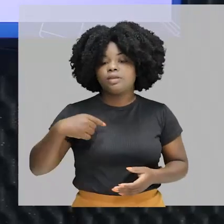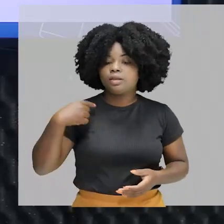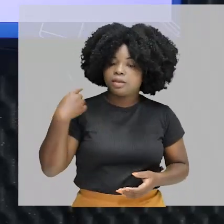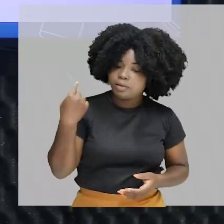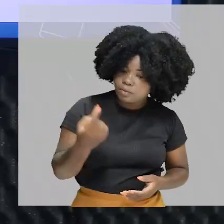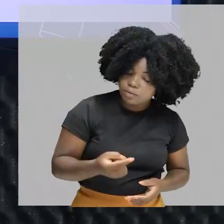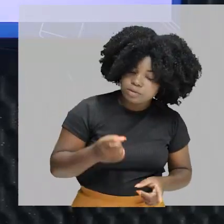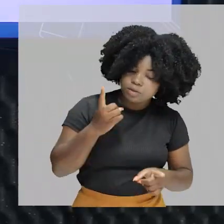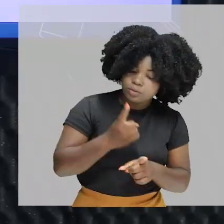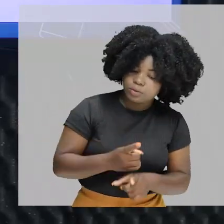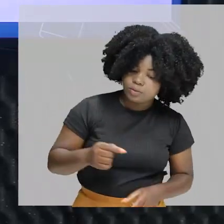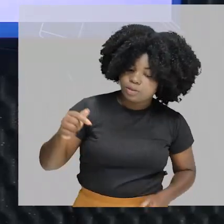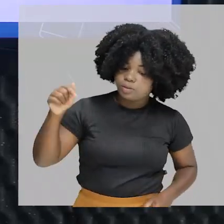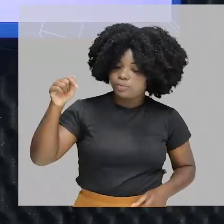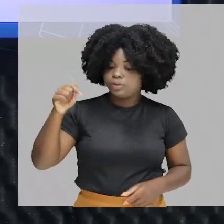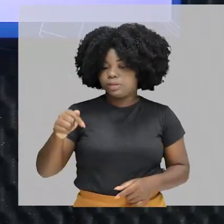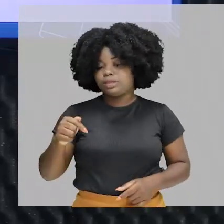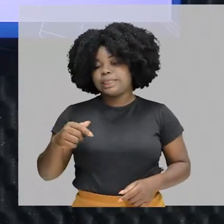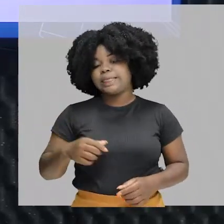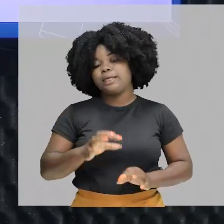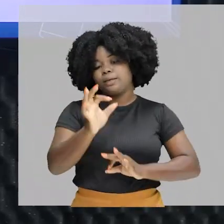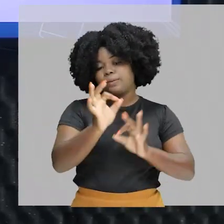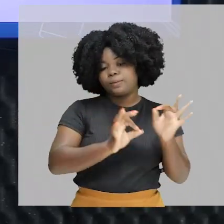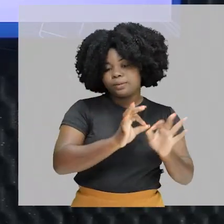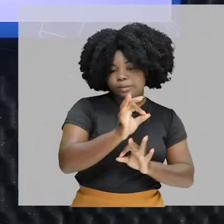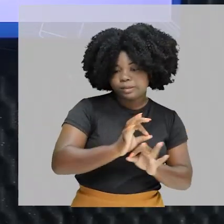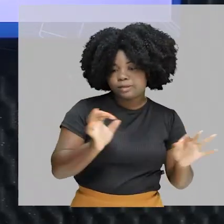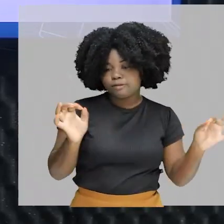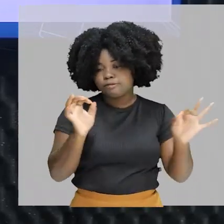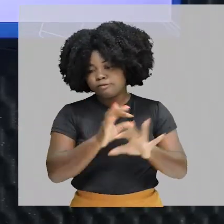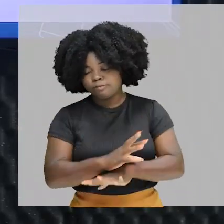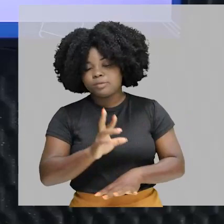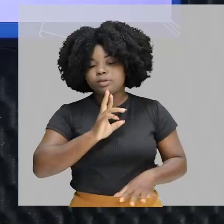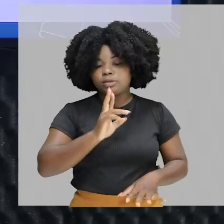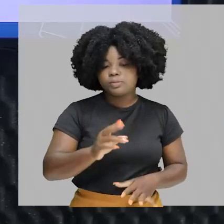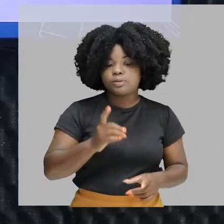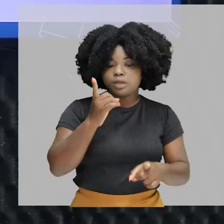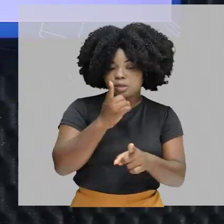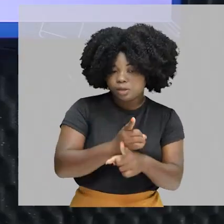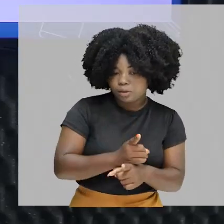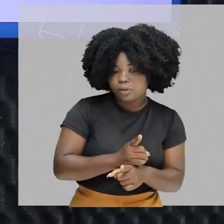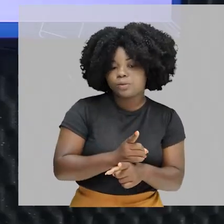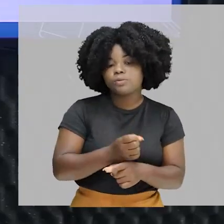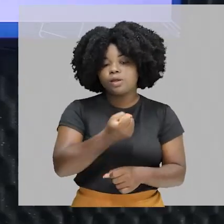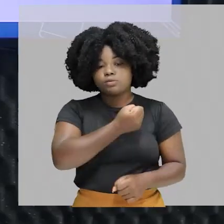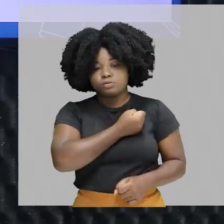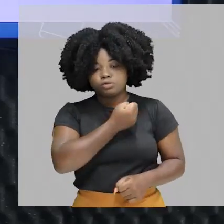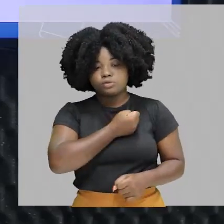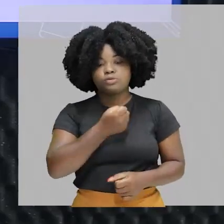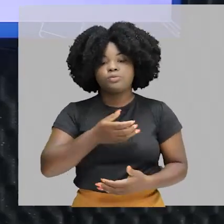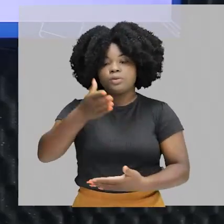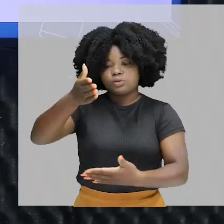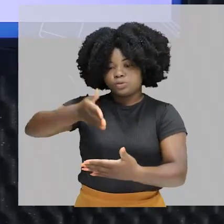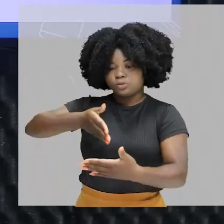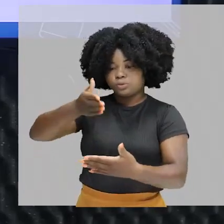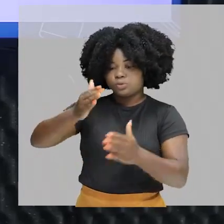que eu descobrir a razão, eu faço os cálculos para dizer esses termos aqui, ó, que são os meios inseridos, tá bom? Então, vamos